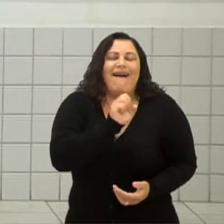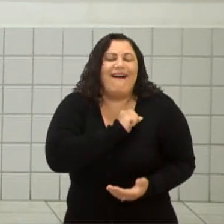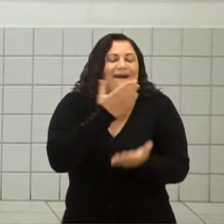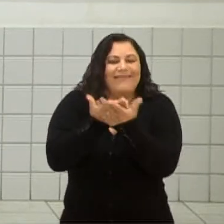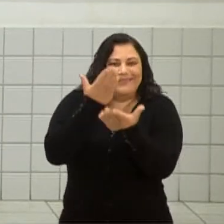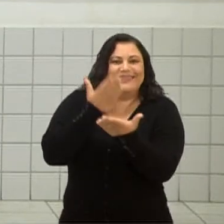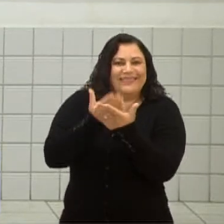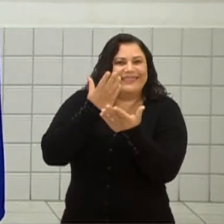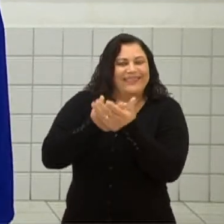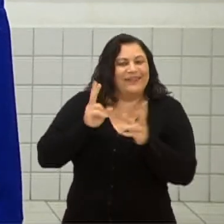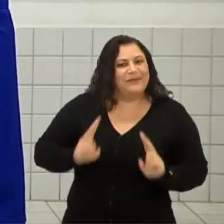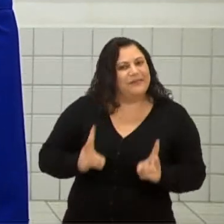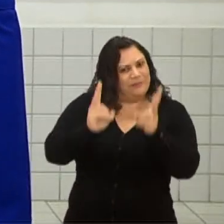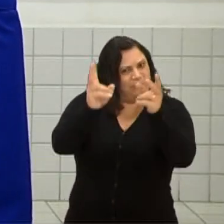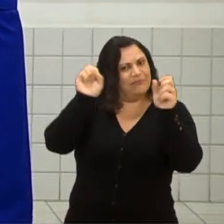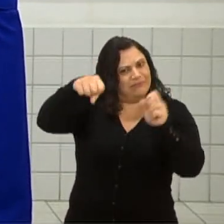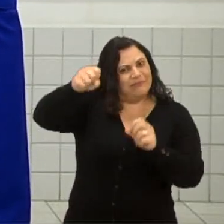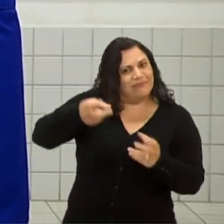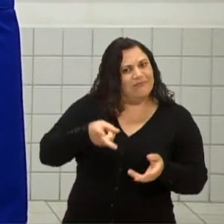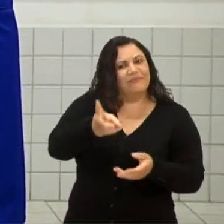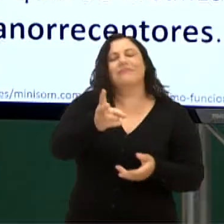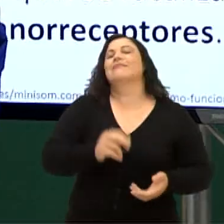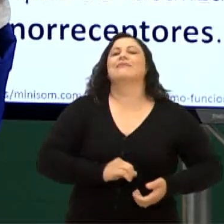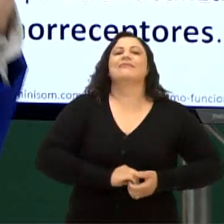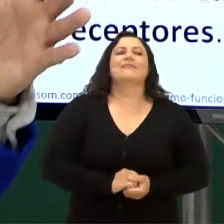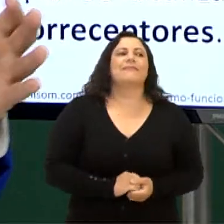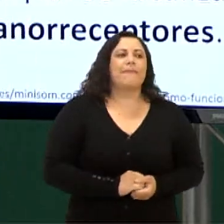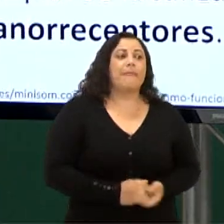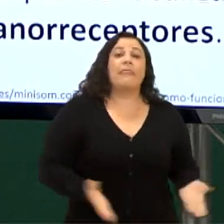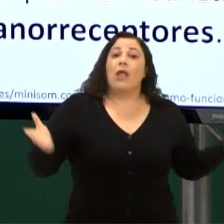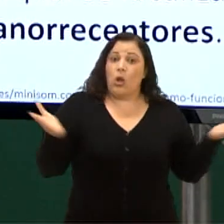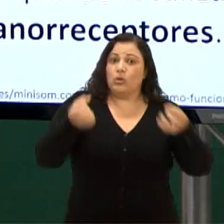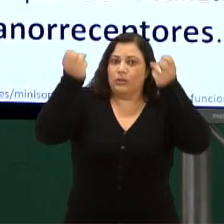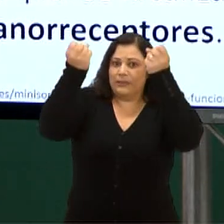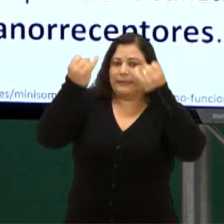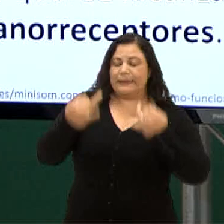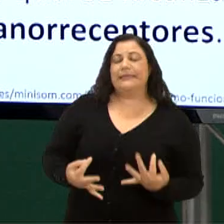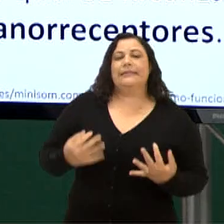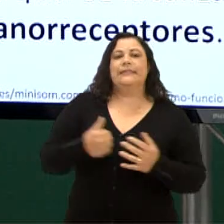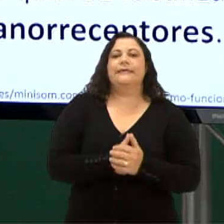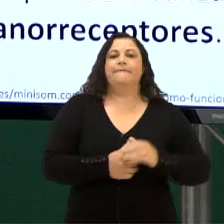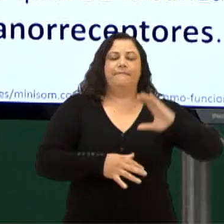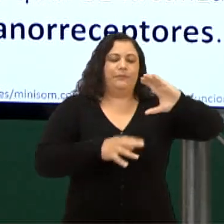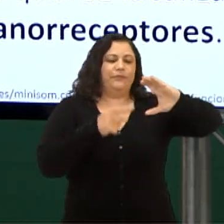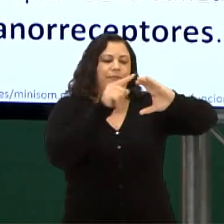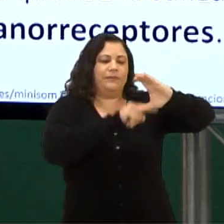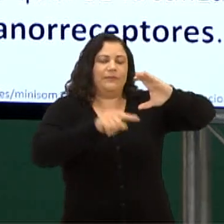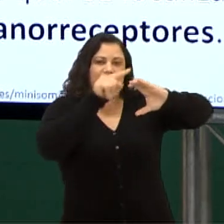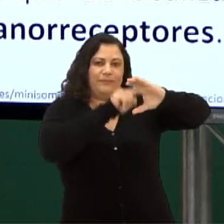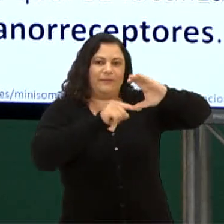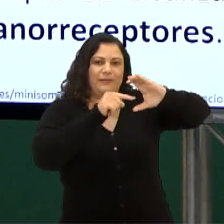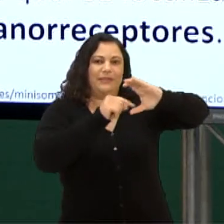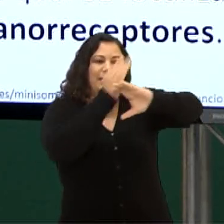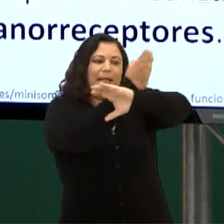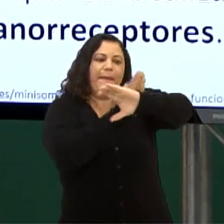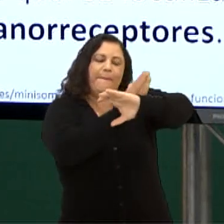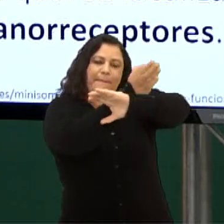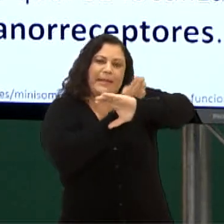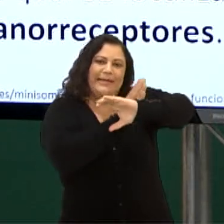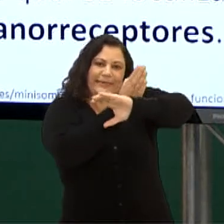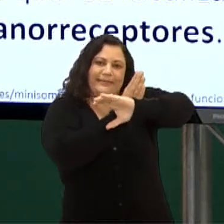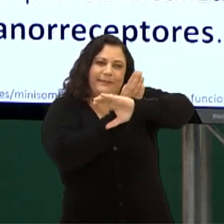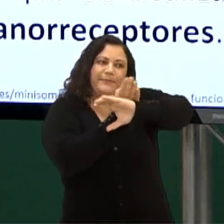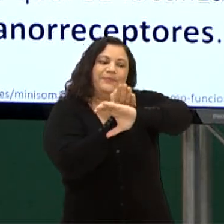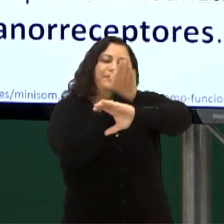Então vamos adiante. Já que a gente entendeu a parte externa, a parte média, a gente está indo para a parte